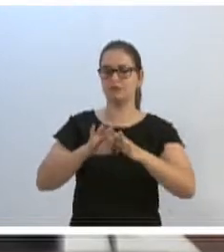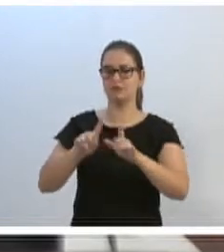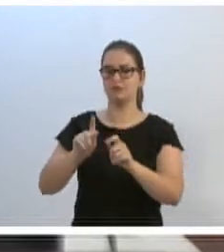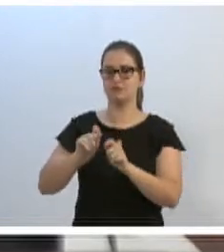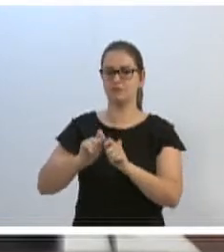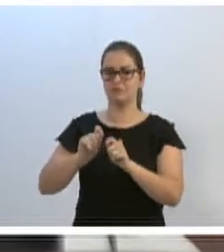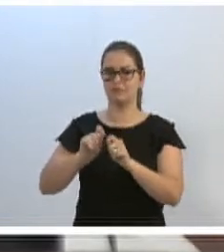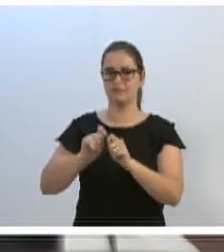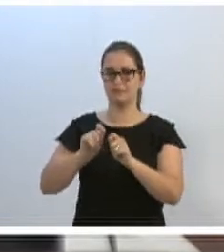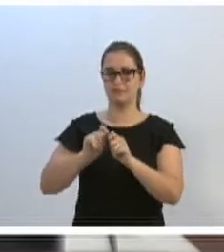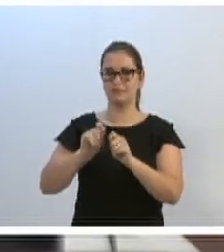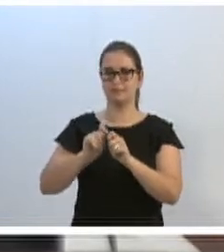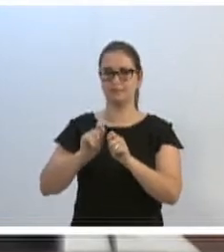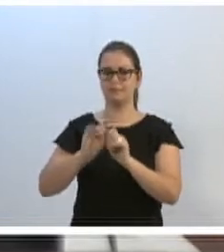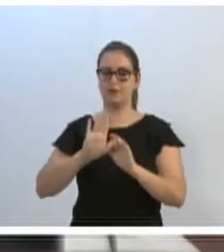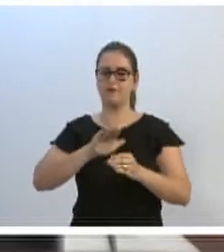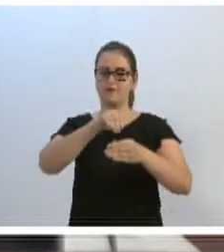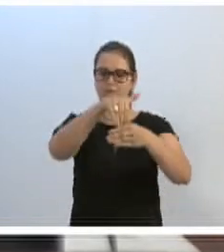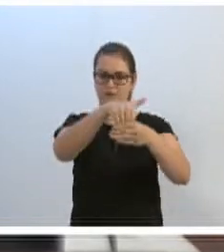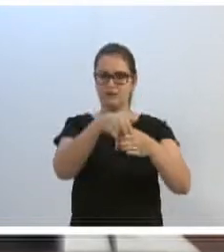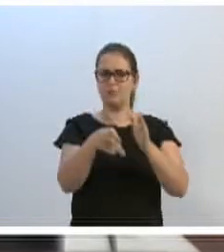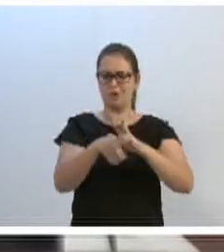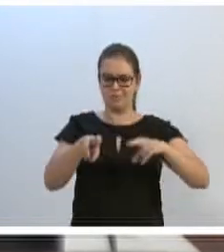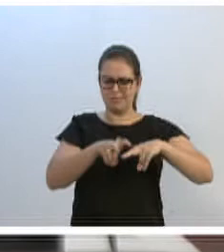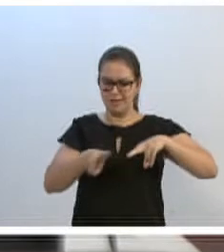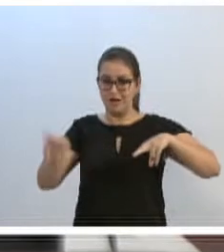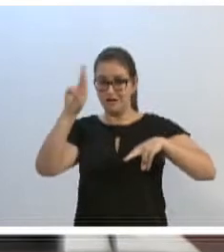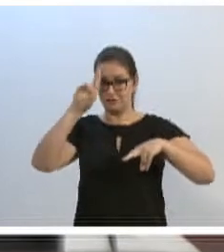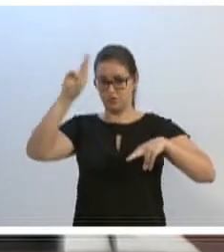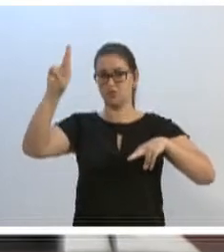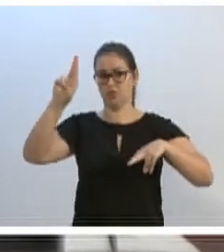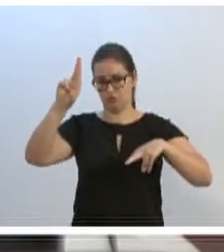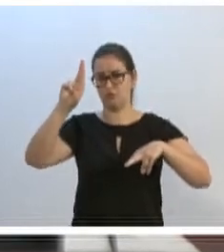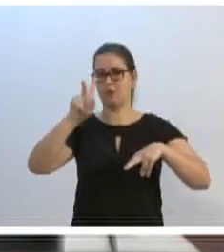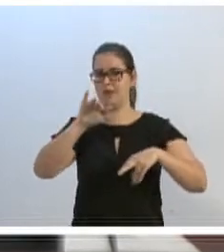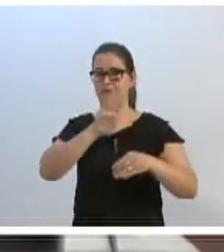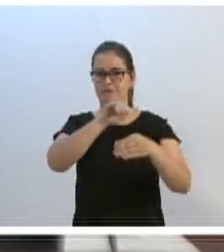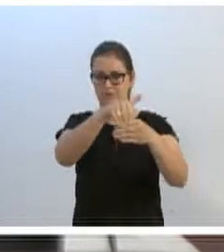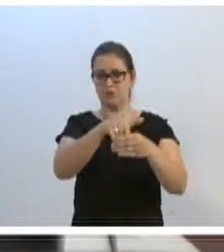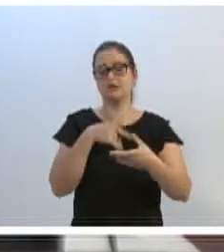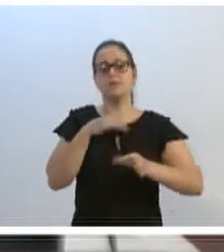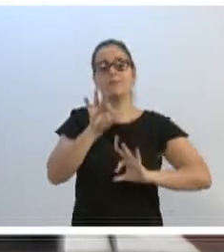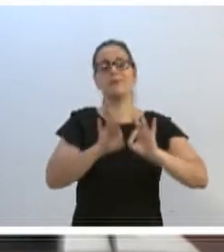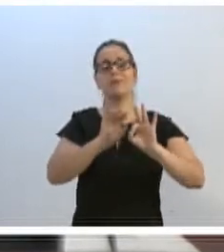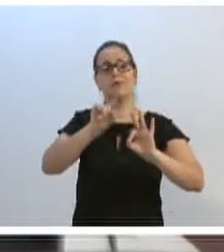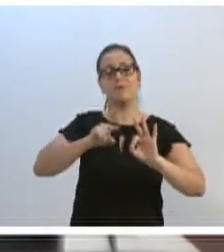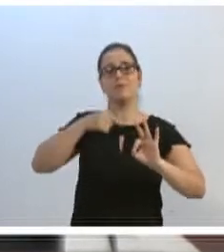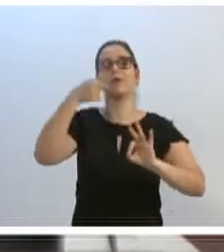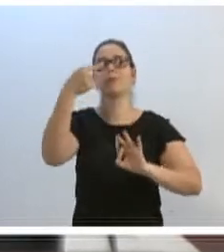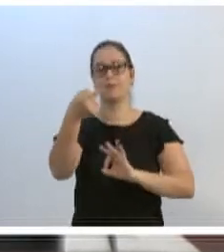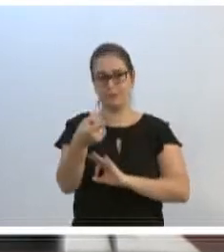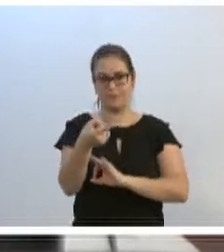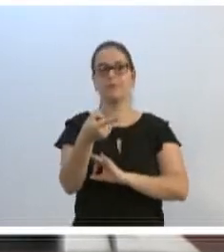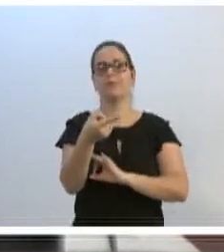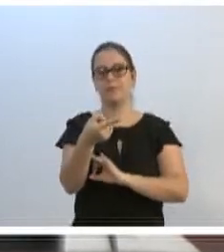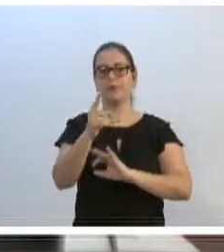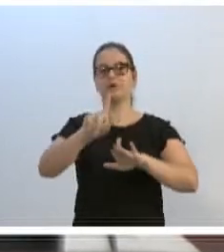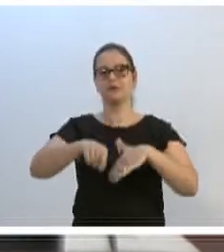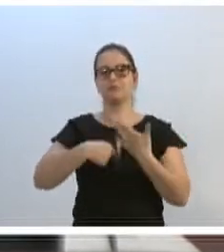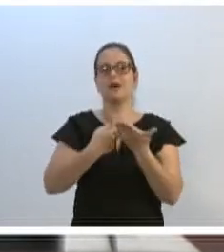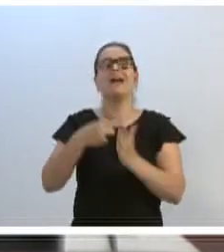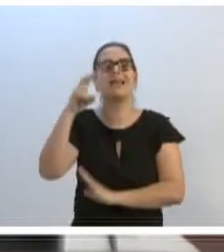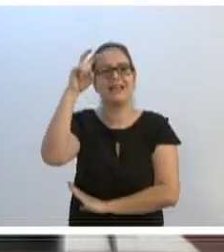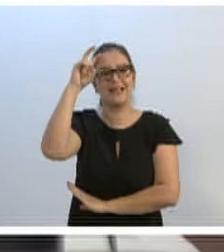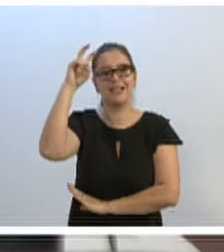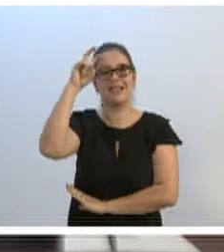fazer a votação da mesa e estaremos preparando ela para a próxima quinta-feira,